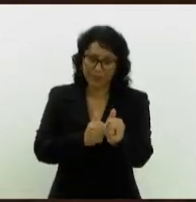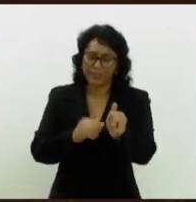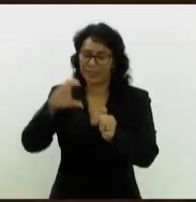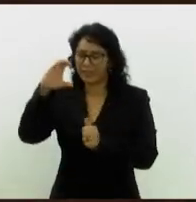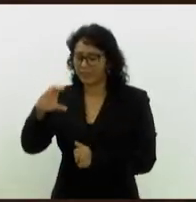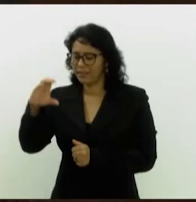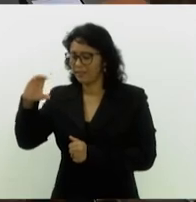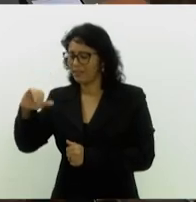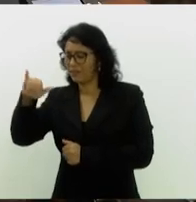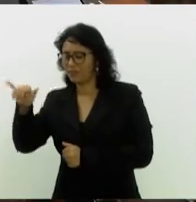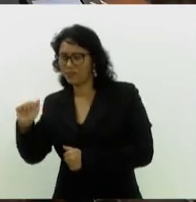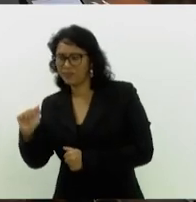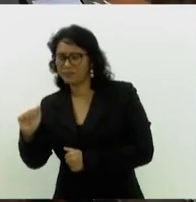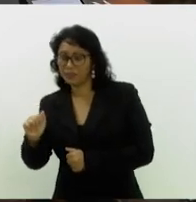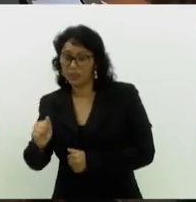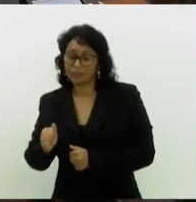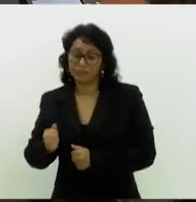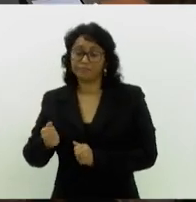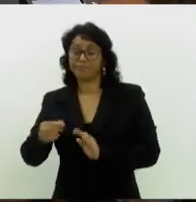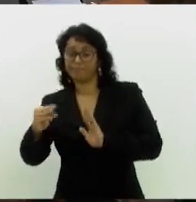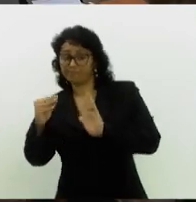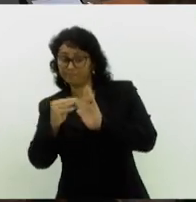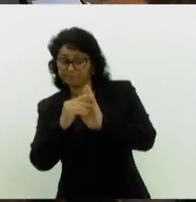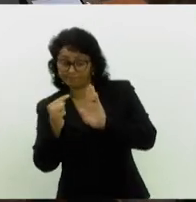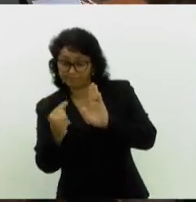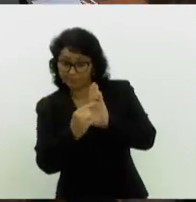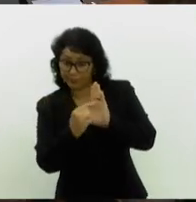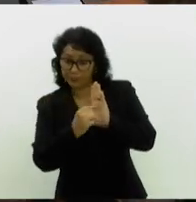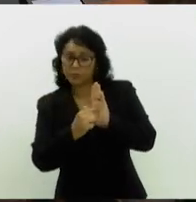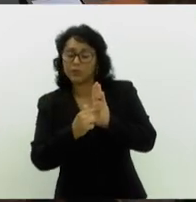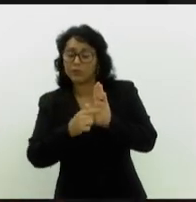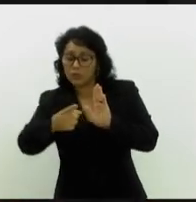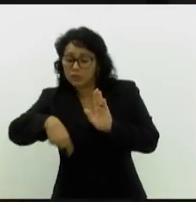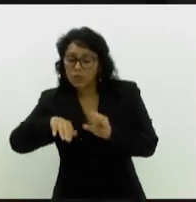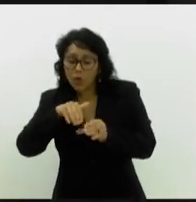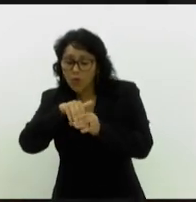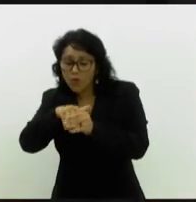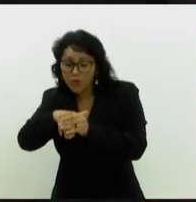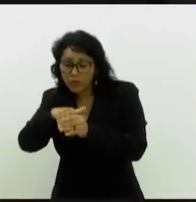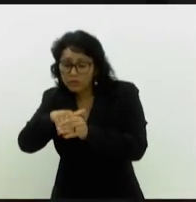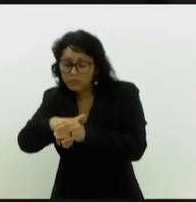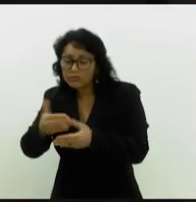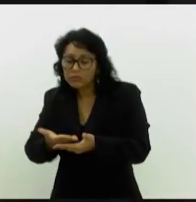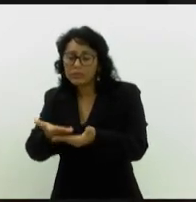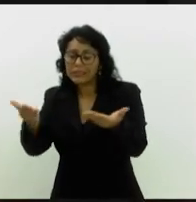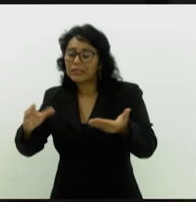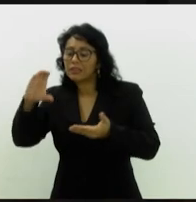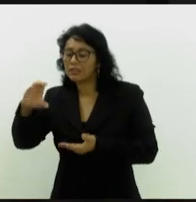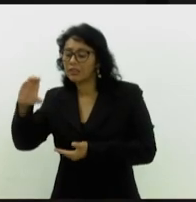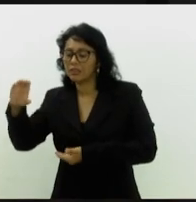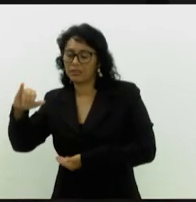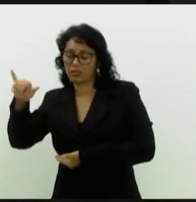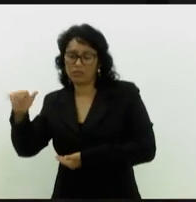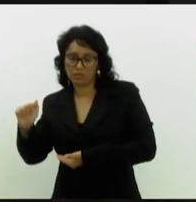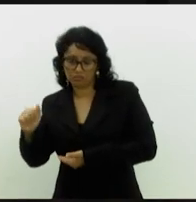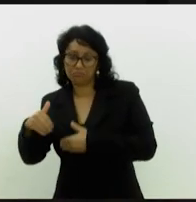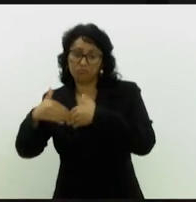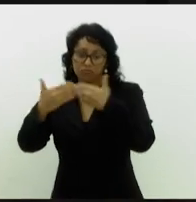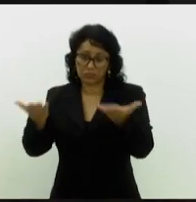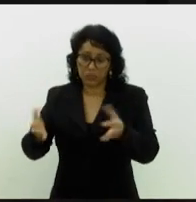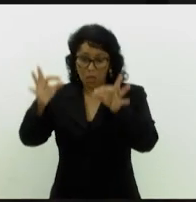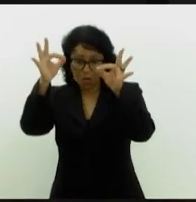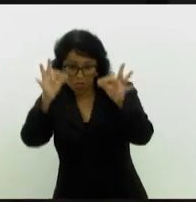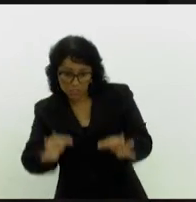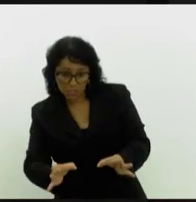ccj com os pareceres emitidos em votação substitutivo da senores Como estão